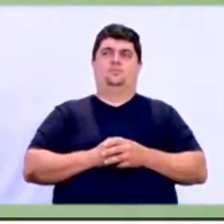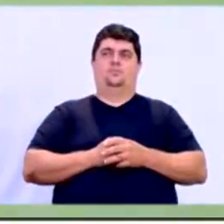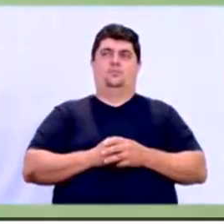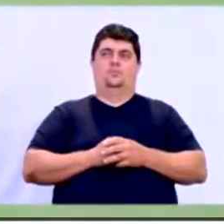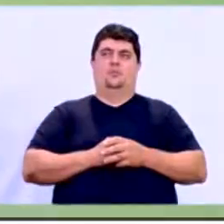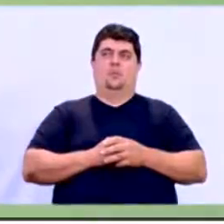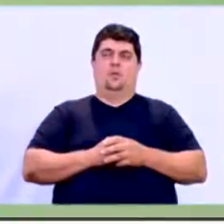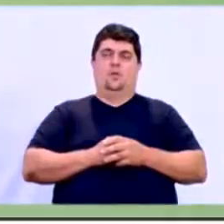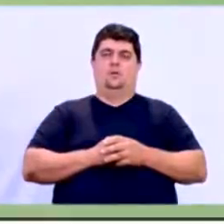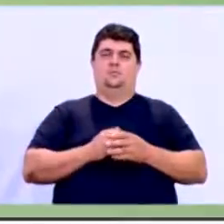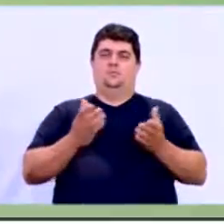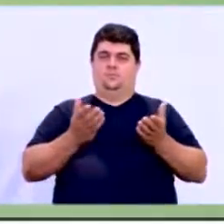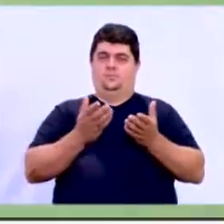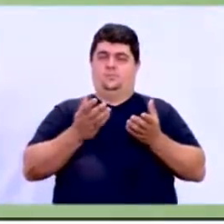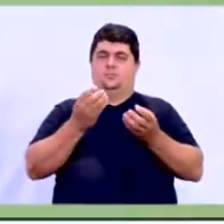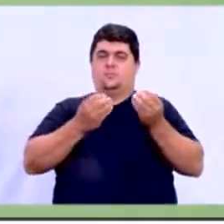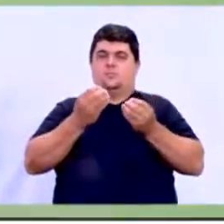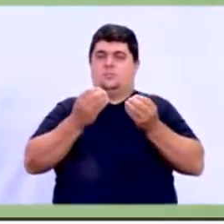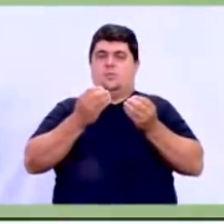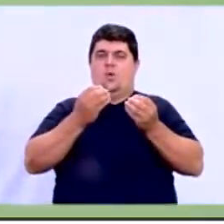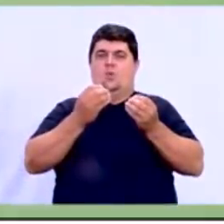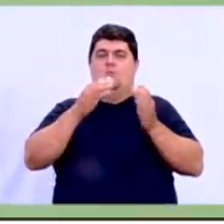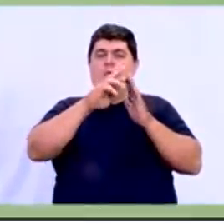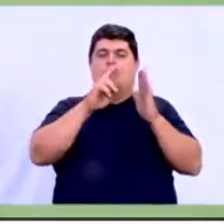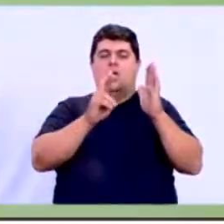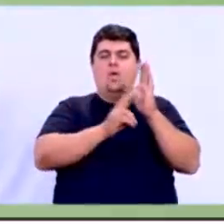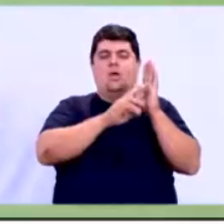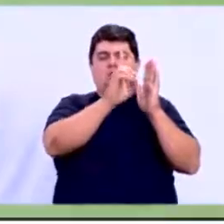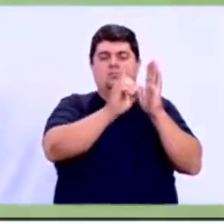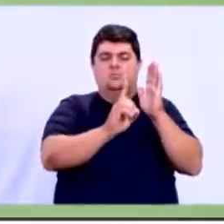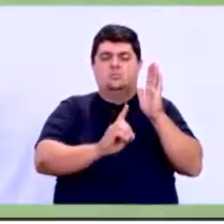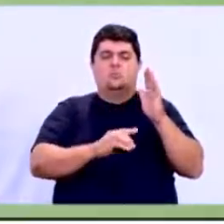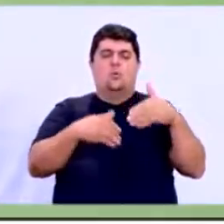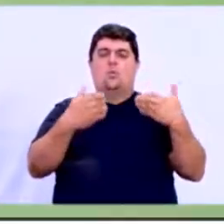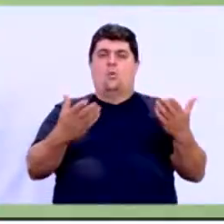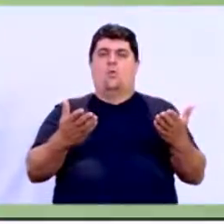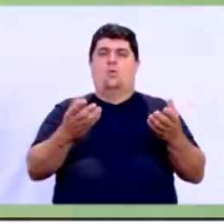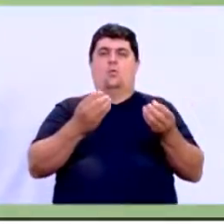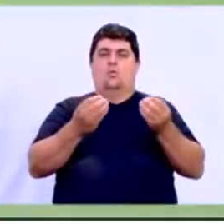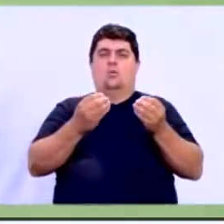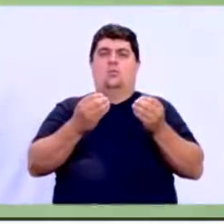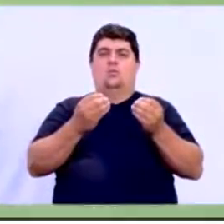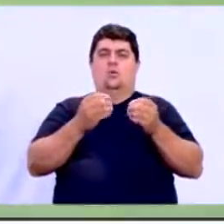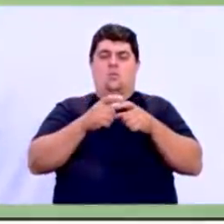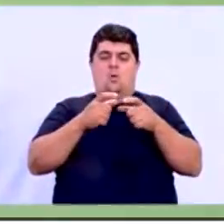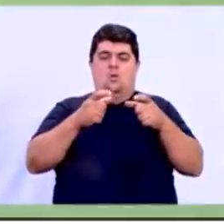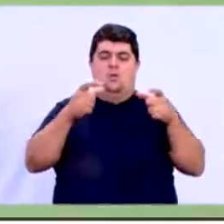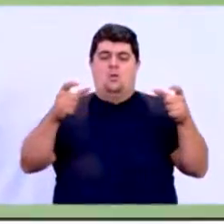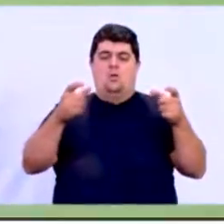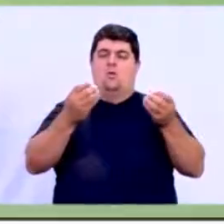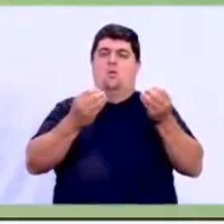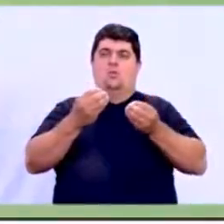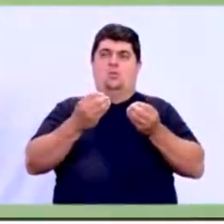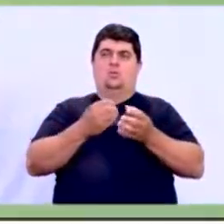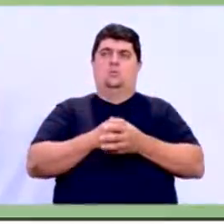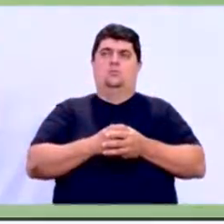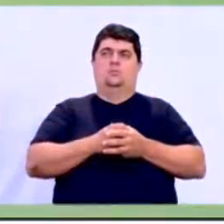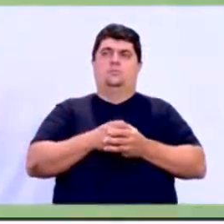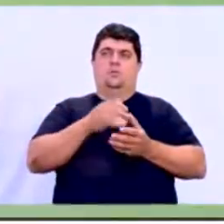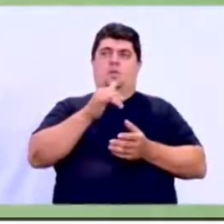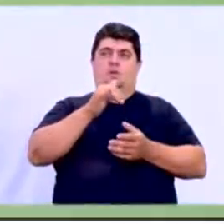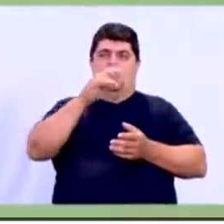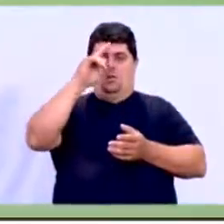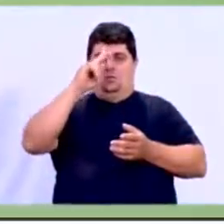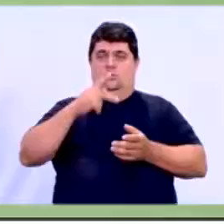E aí, aqui, o porte também das empresas. Quais são os portes das empresas que podem ser identificados? Nós temos